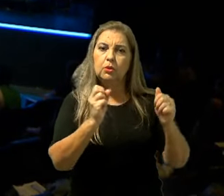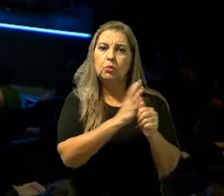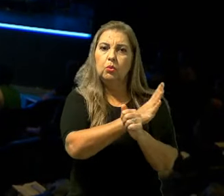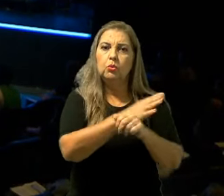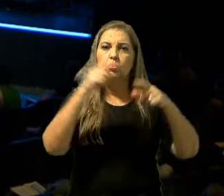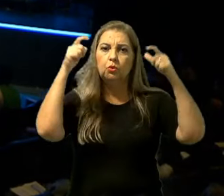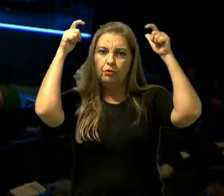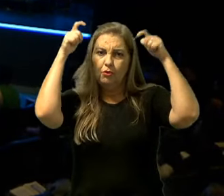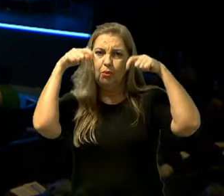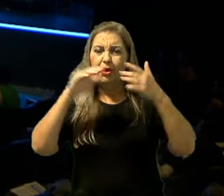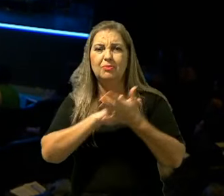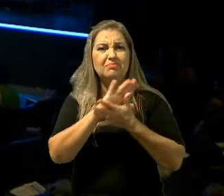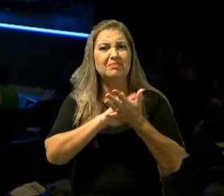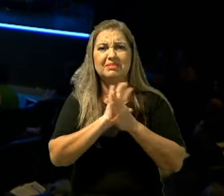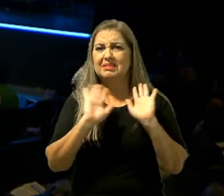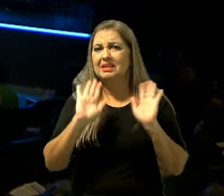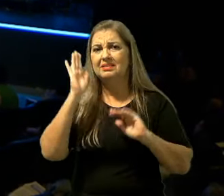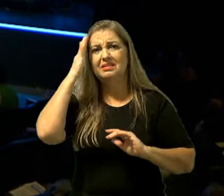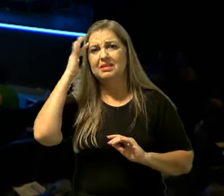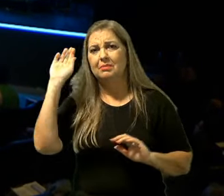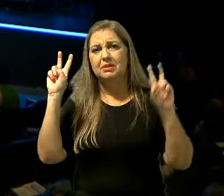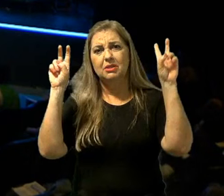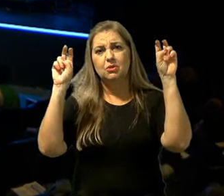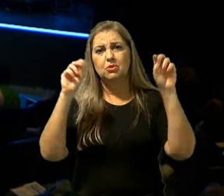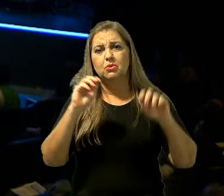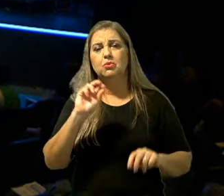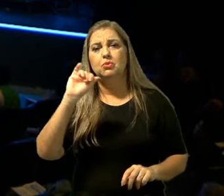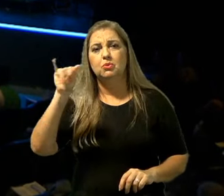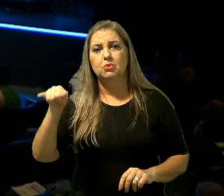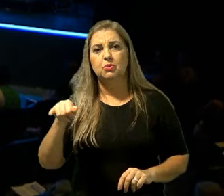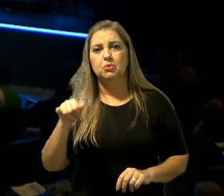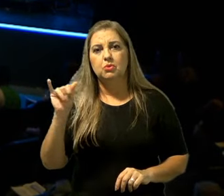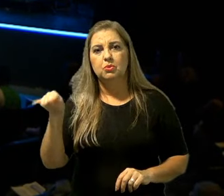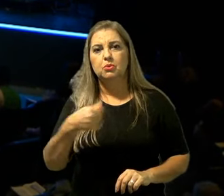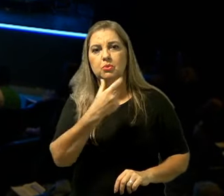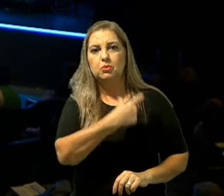nada sabia sobre José.